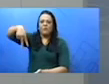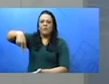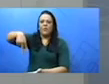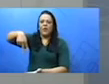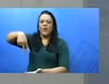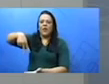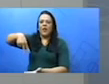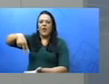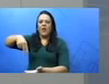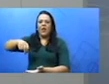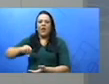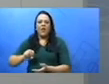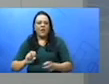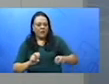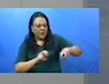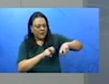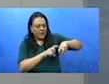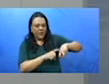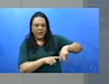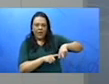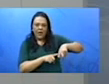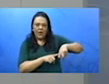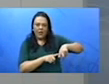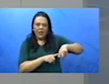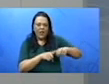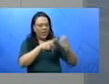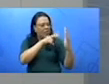outras sentadas, lendo também,